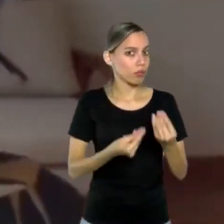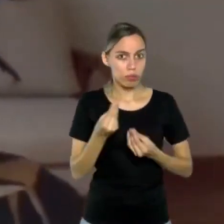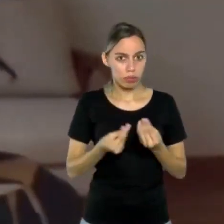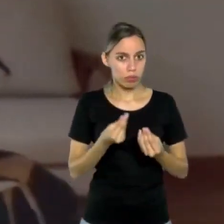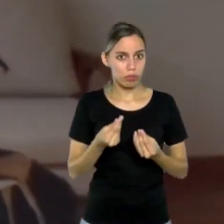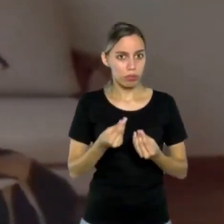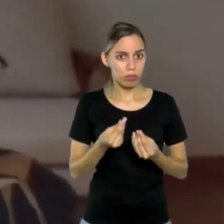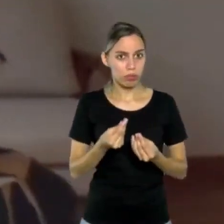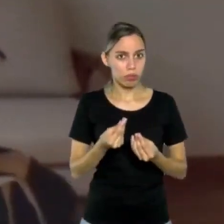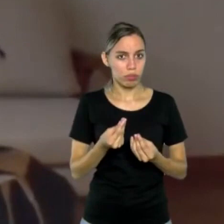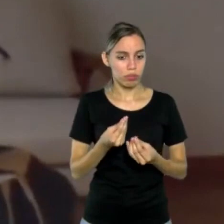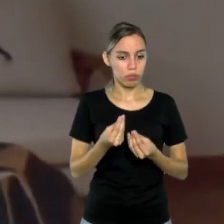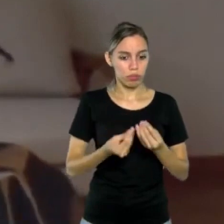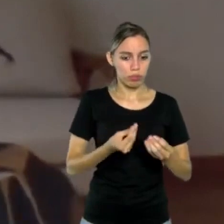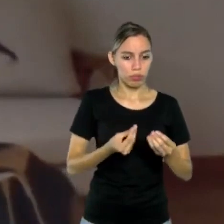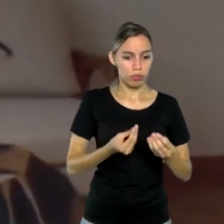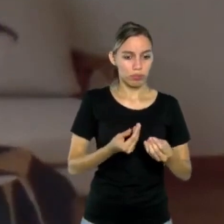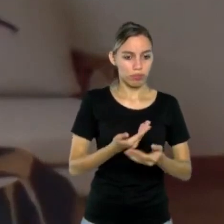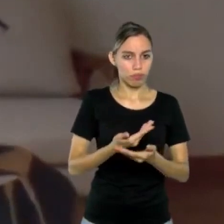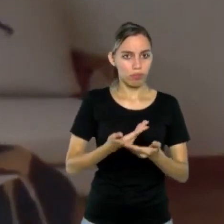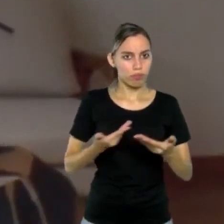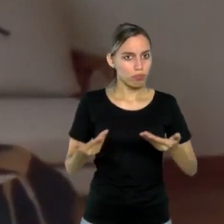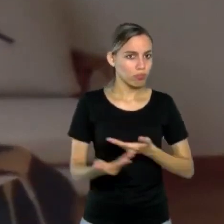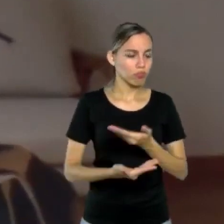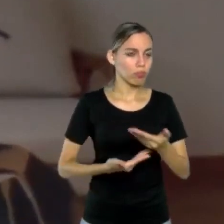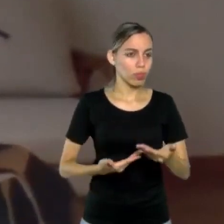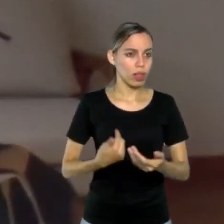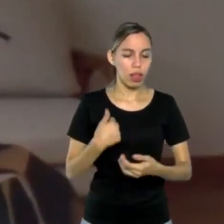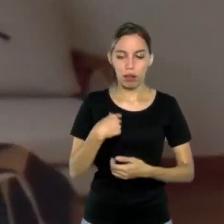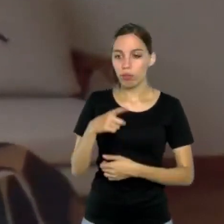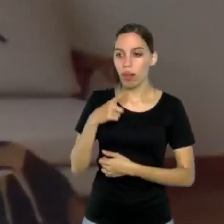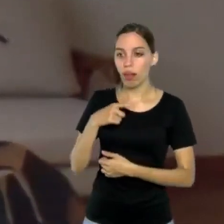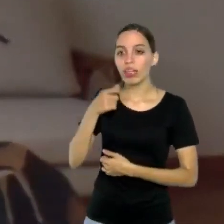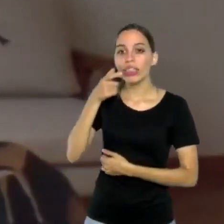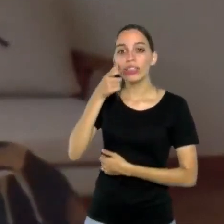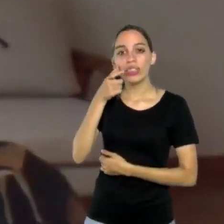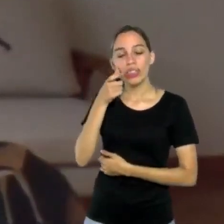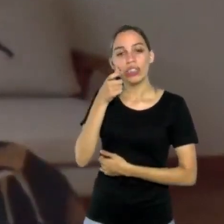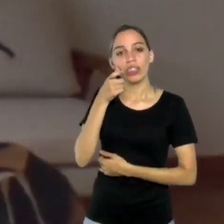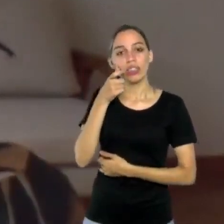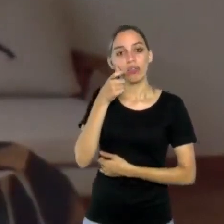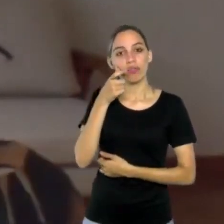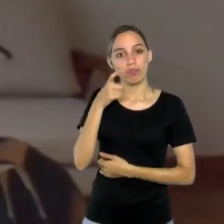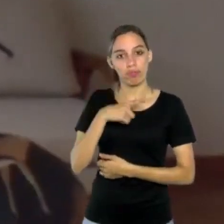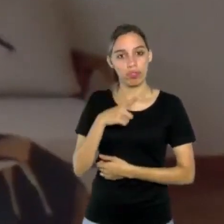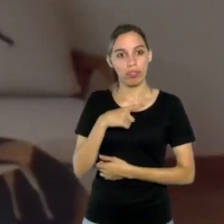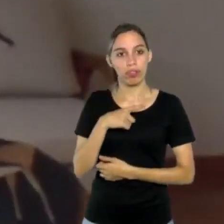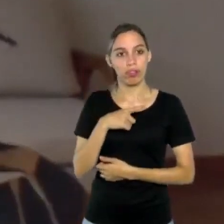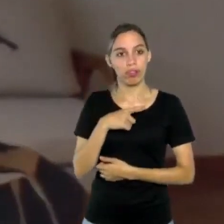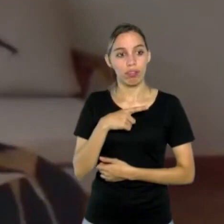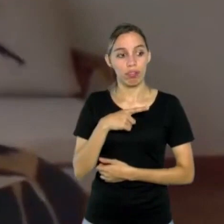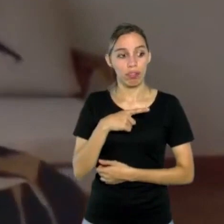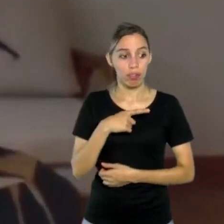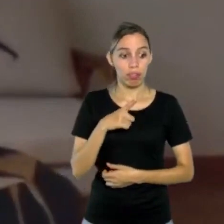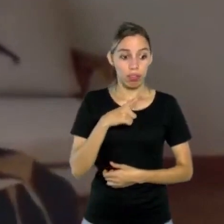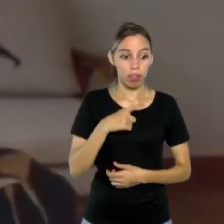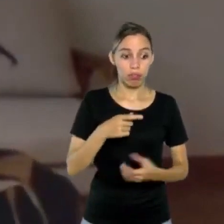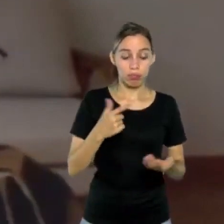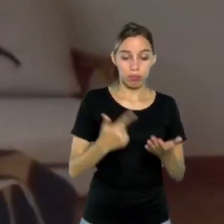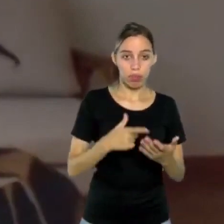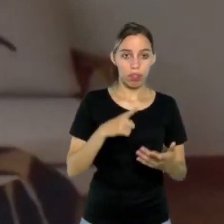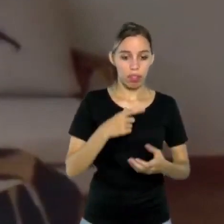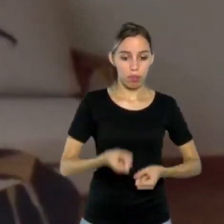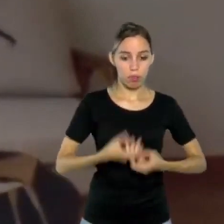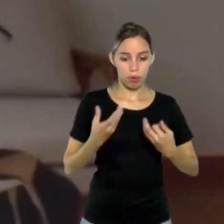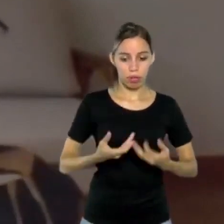da outra, né? Isso é uma coisa que me interessa muito, que está em alguns poemas desse livro também, que é, assim, como é que a gente é